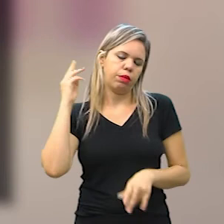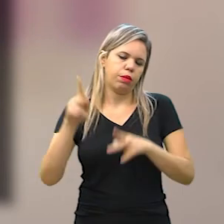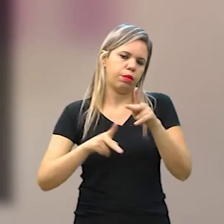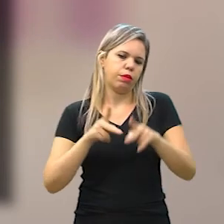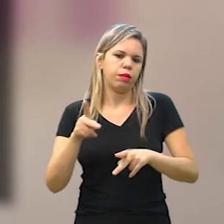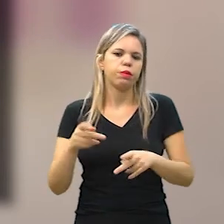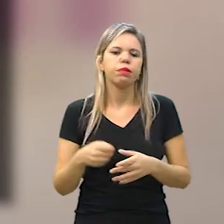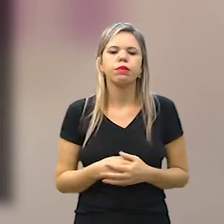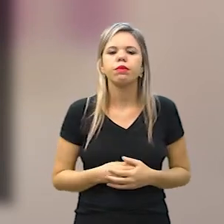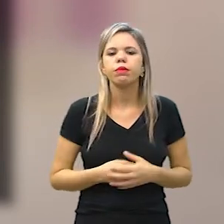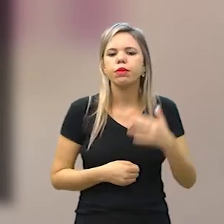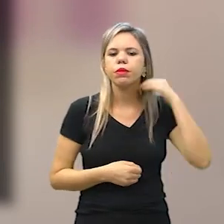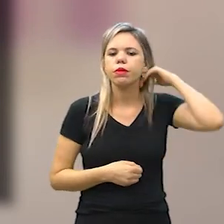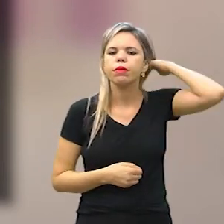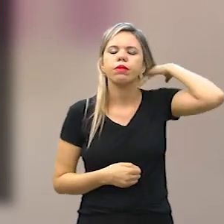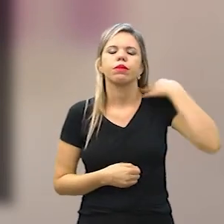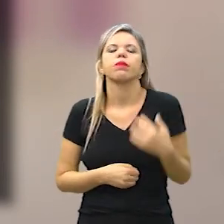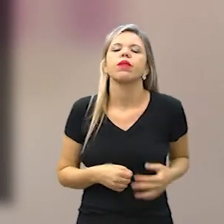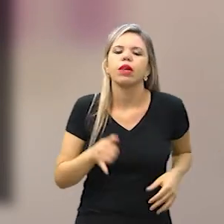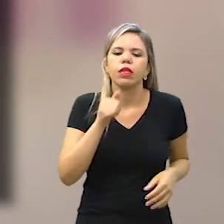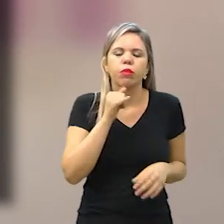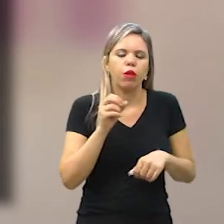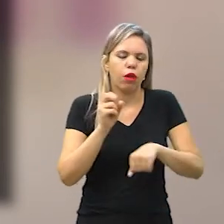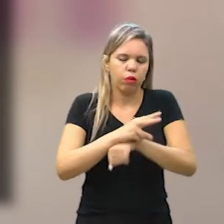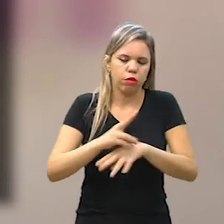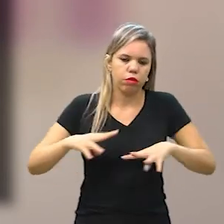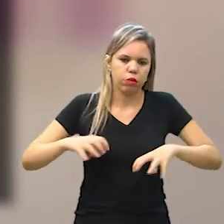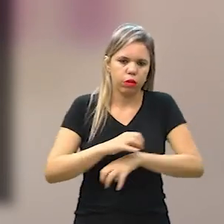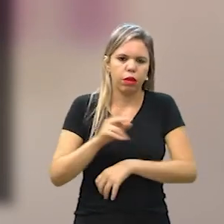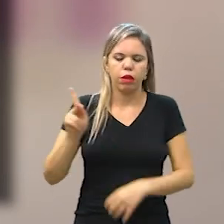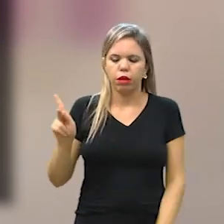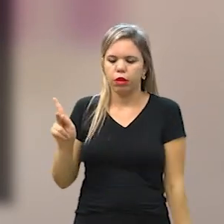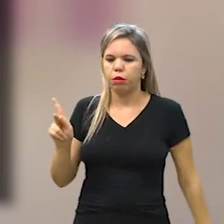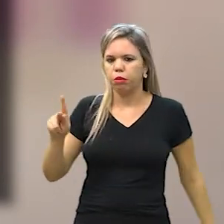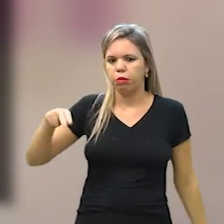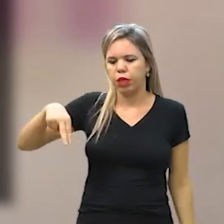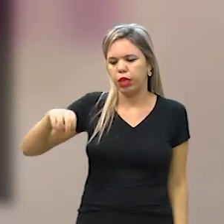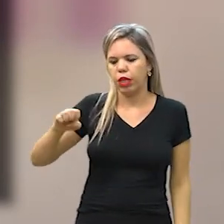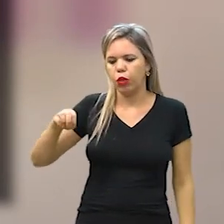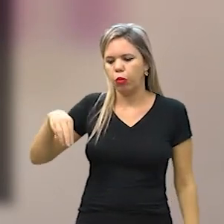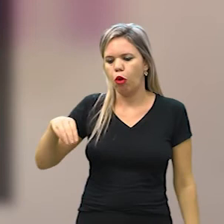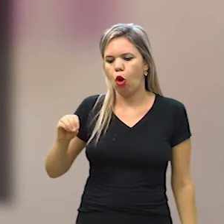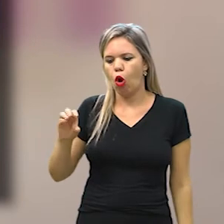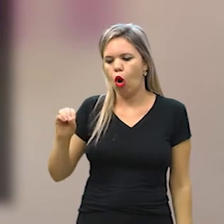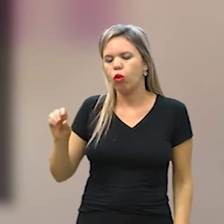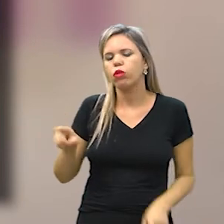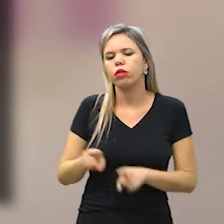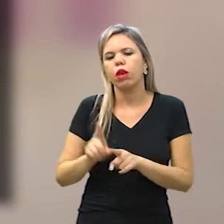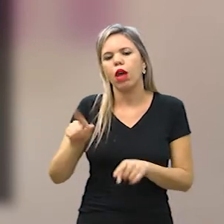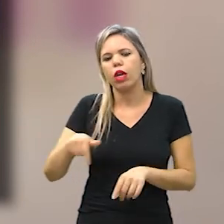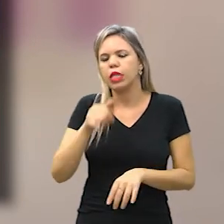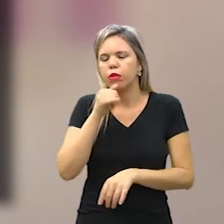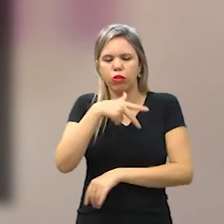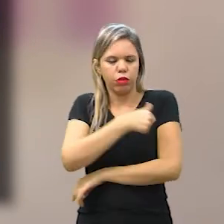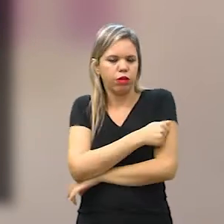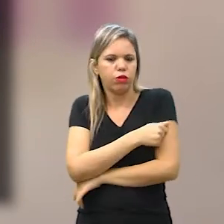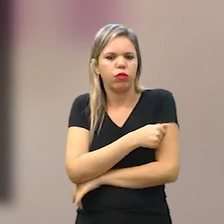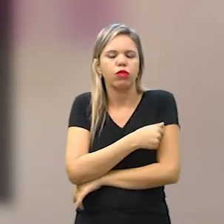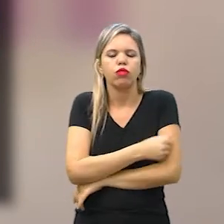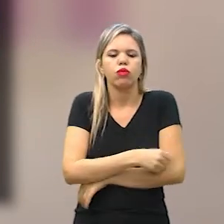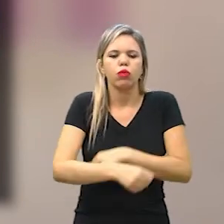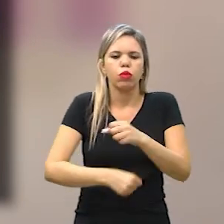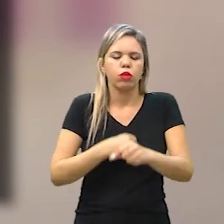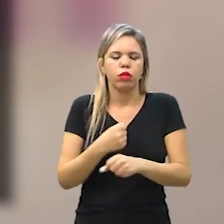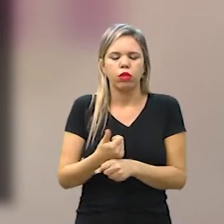na população. Em relação ao pneumococo, a gente tem que lembrar que, quando foi introduzida a vacina